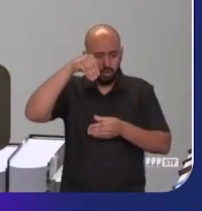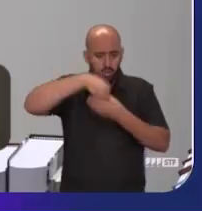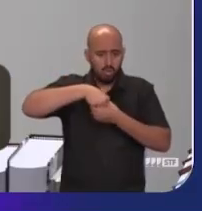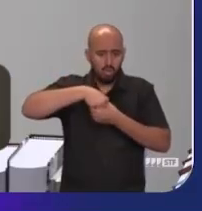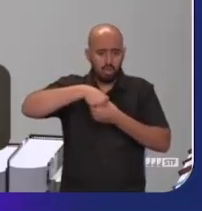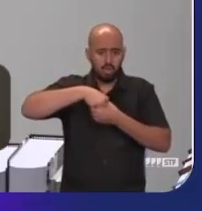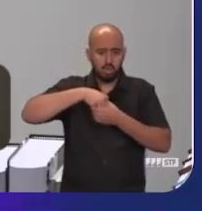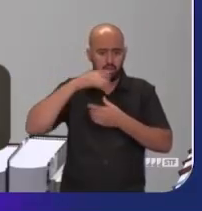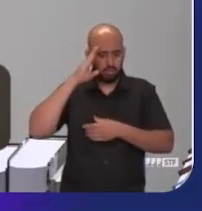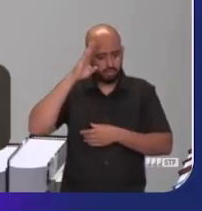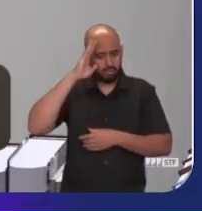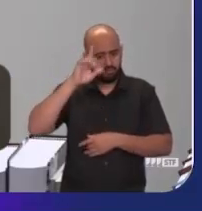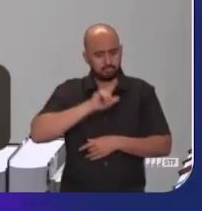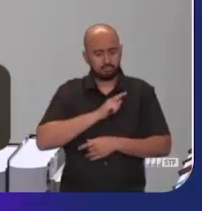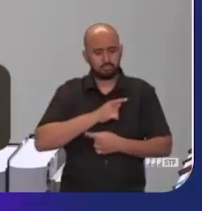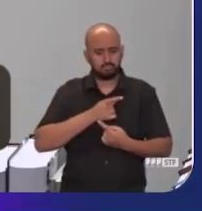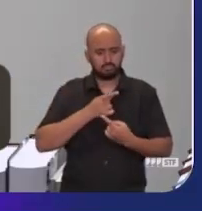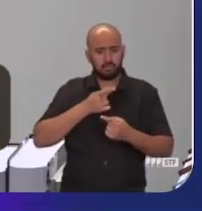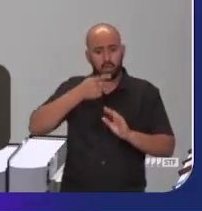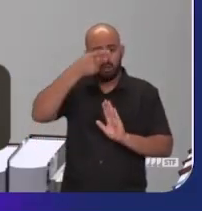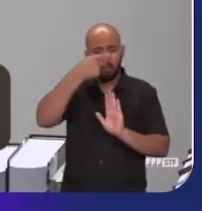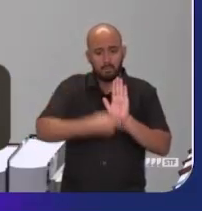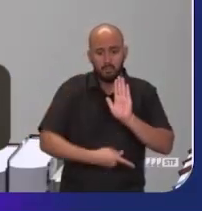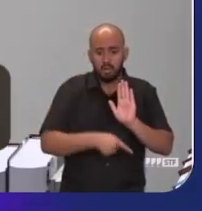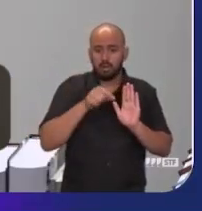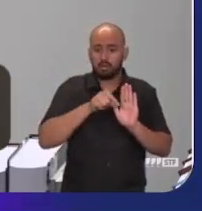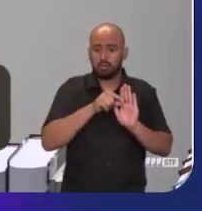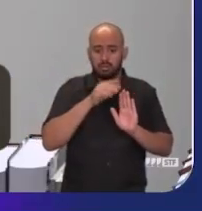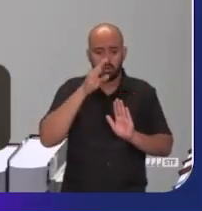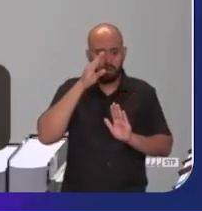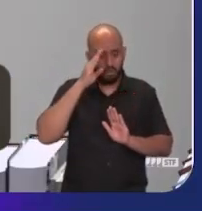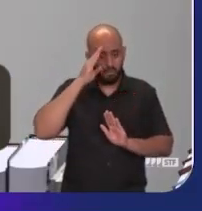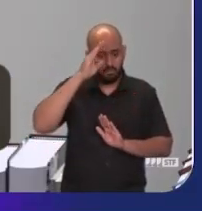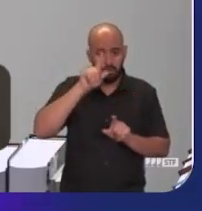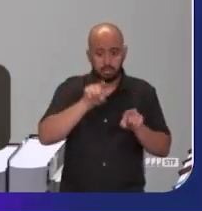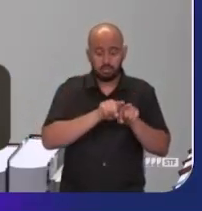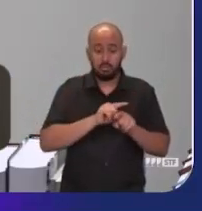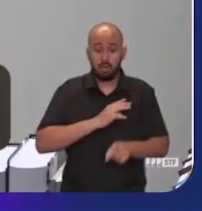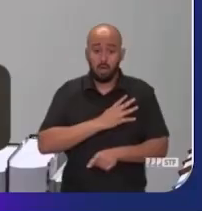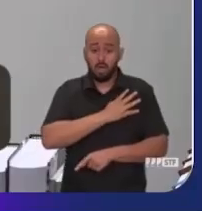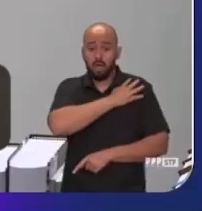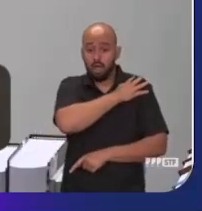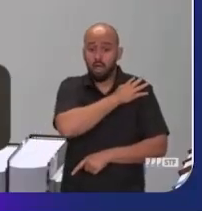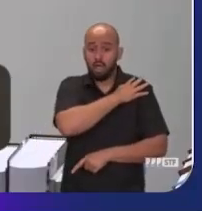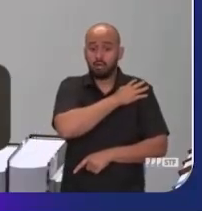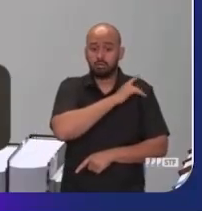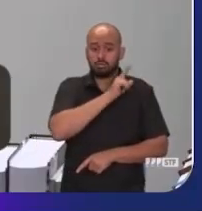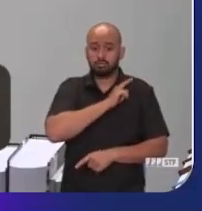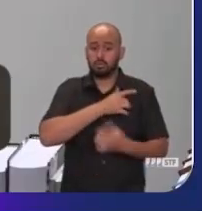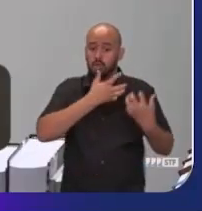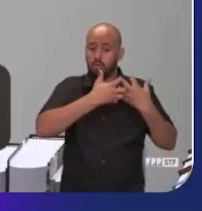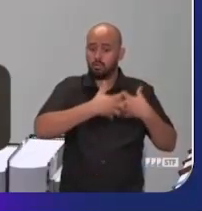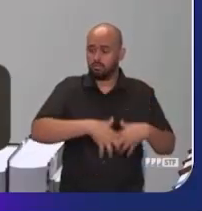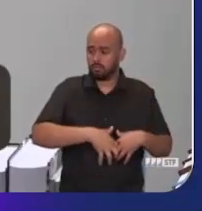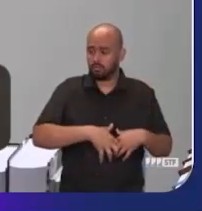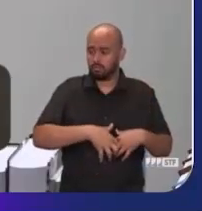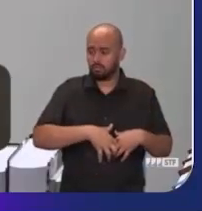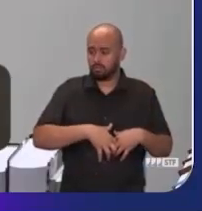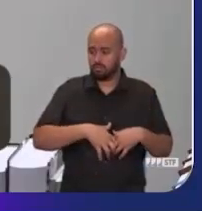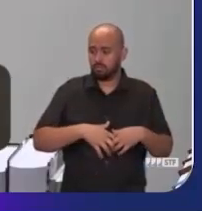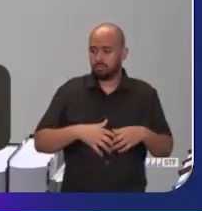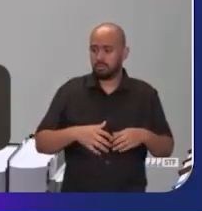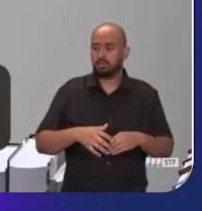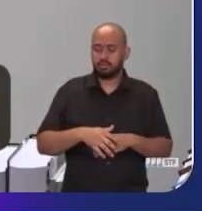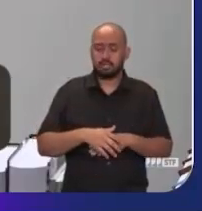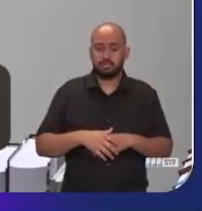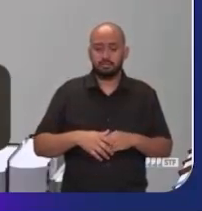plano subversivo que atribuía às Forças Armadas, e em particular ao Exército, funções absolutamente inconciliáveis